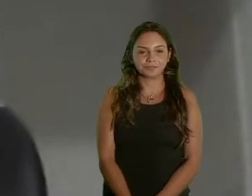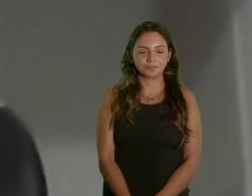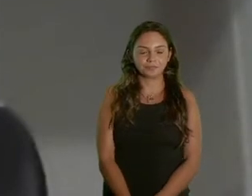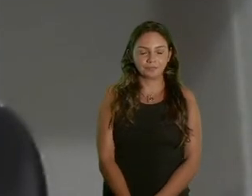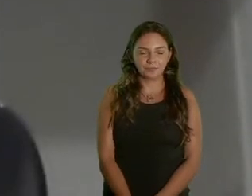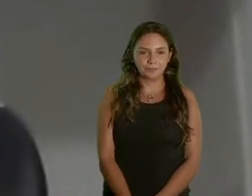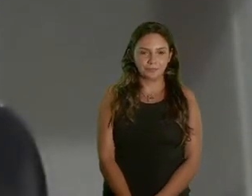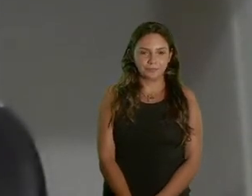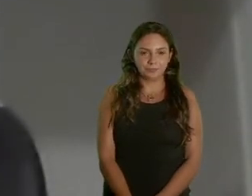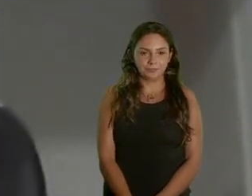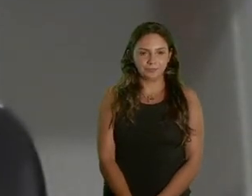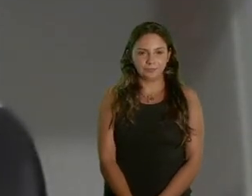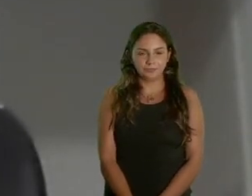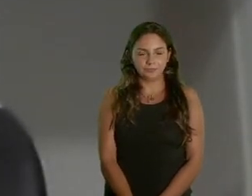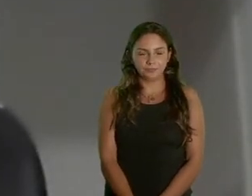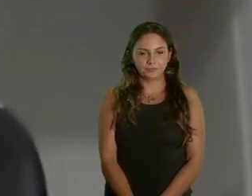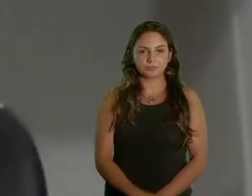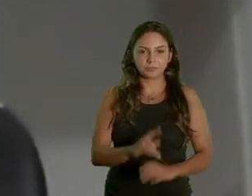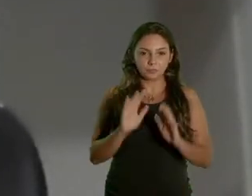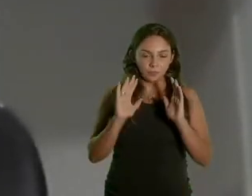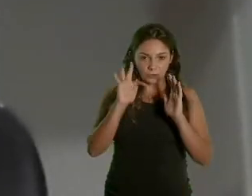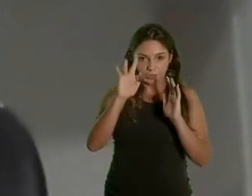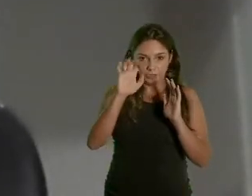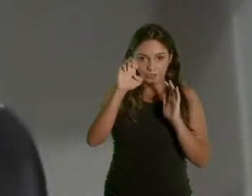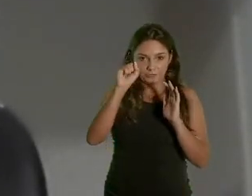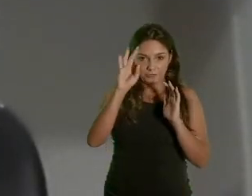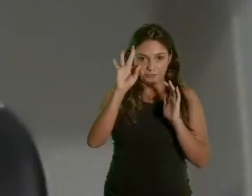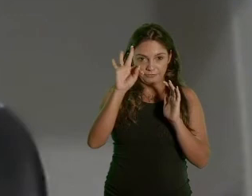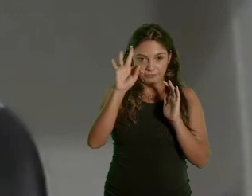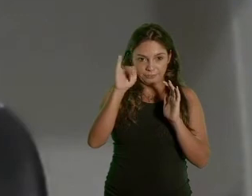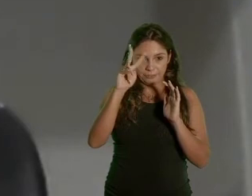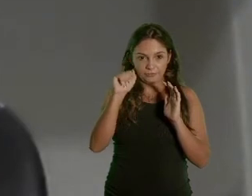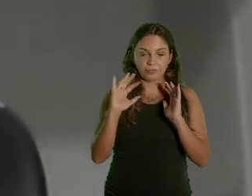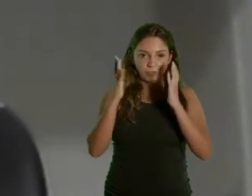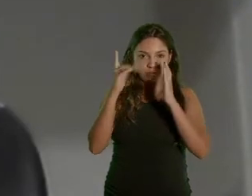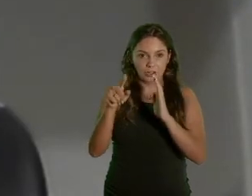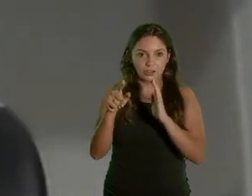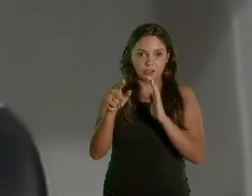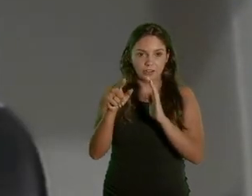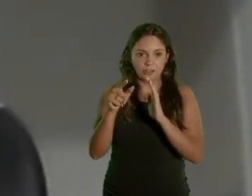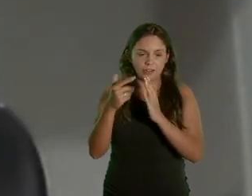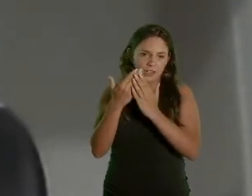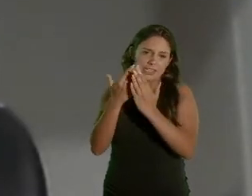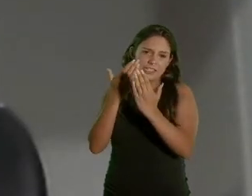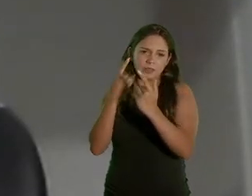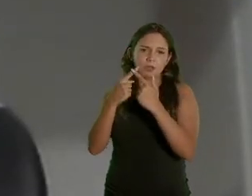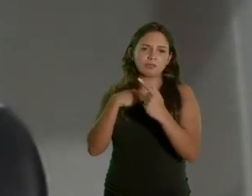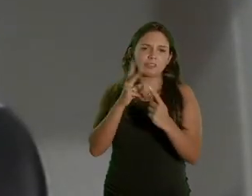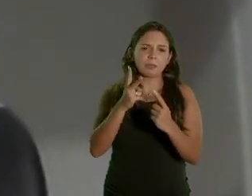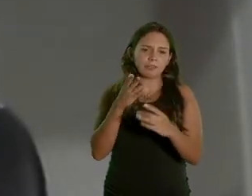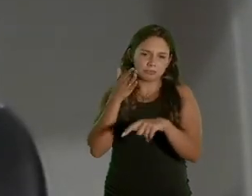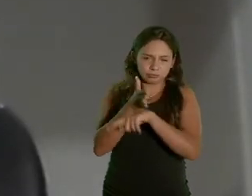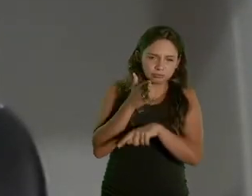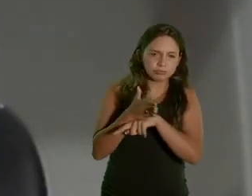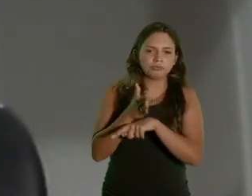A questão dos festivais, isso para mim era um universo até um pouco distante, porque eu sempre